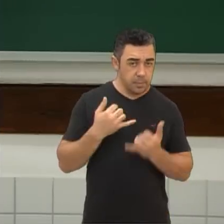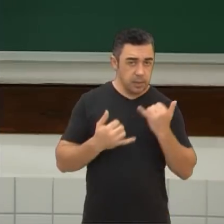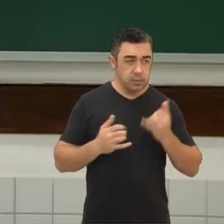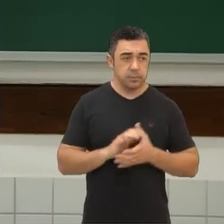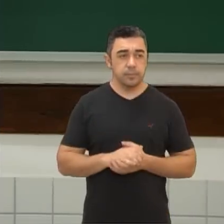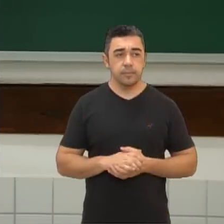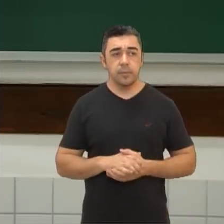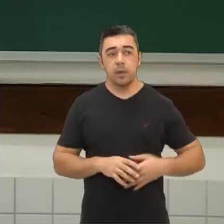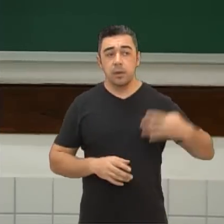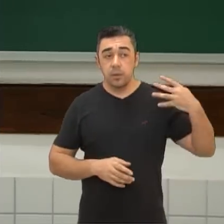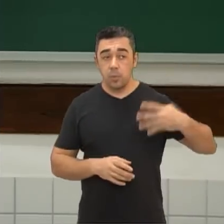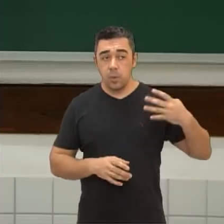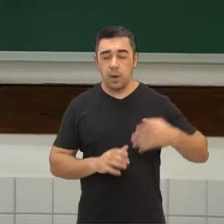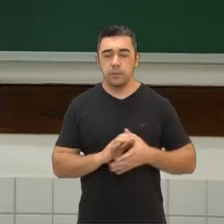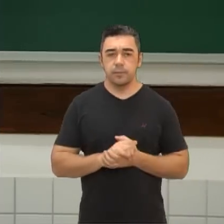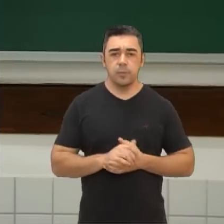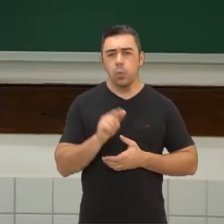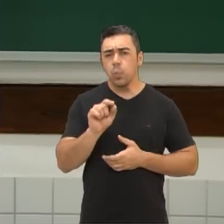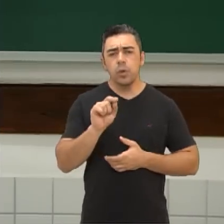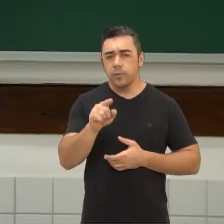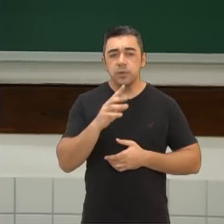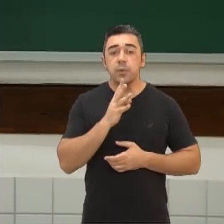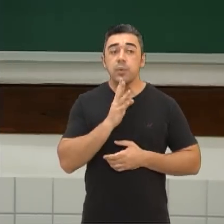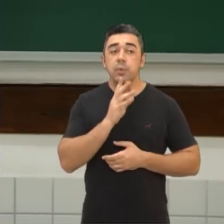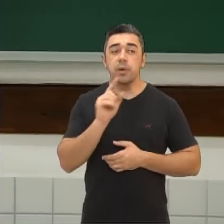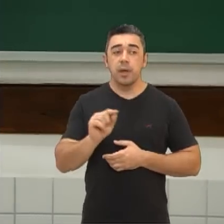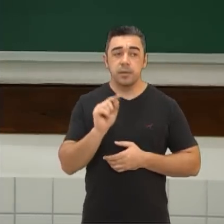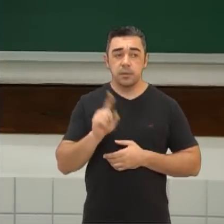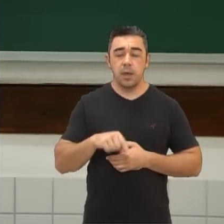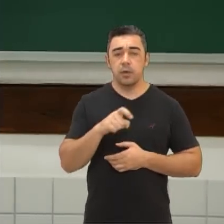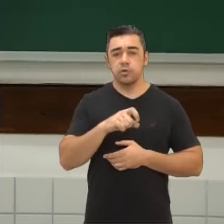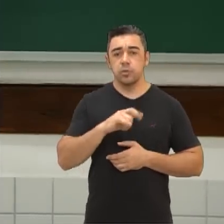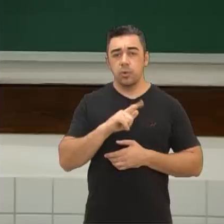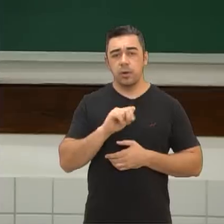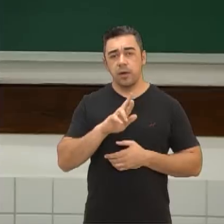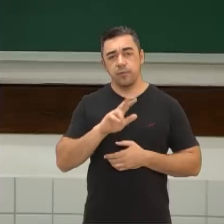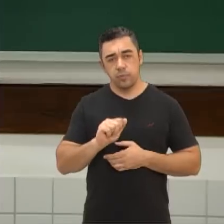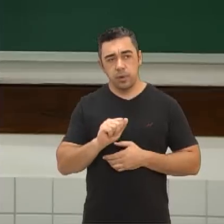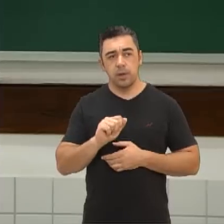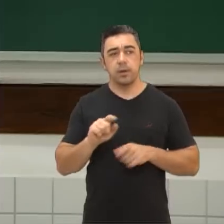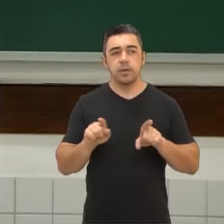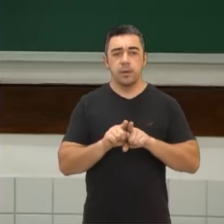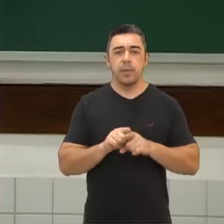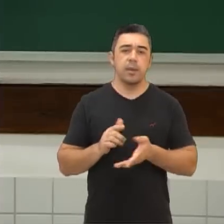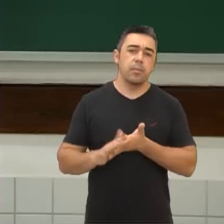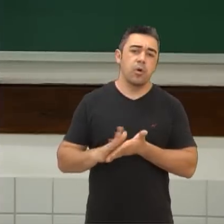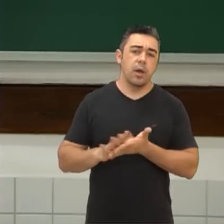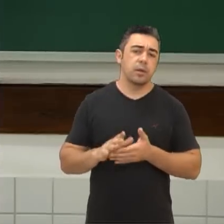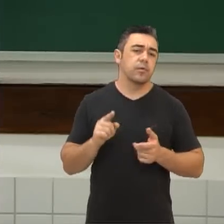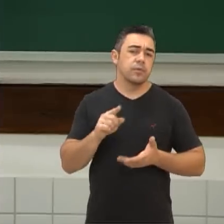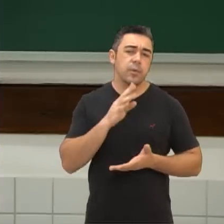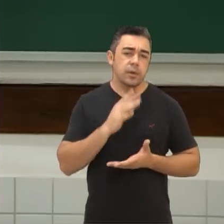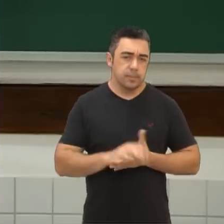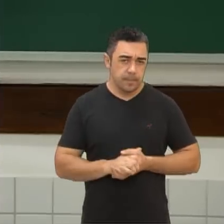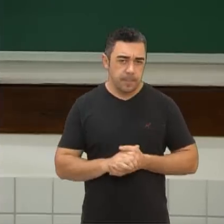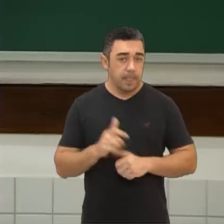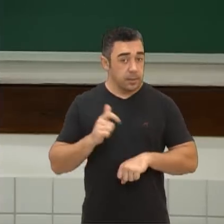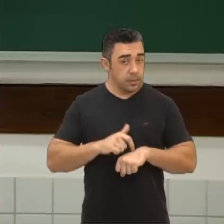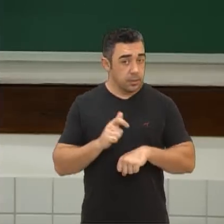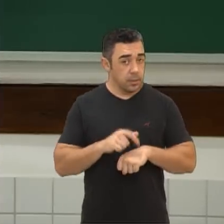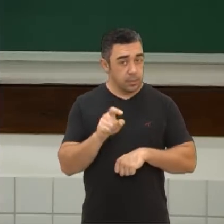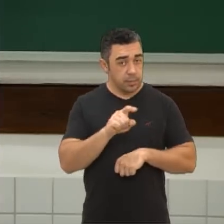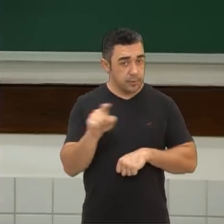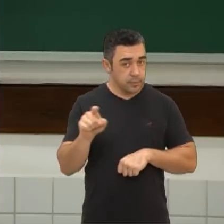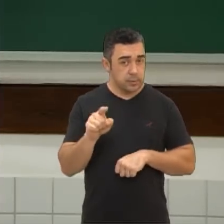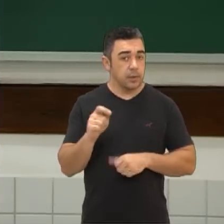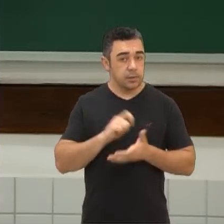assim, eu tenho que talvez escrever. Mas e você? Fala aí para mim se você já participou de alguma. Você conhece artistas que